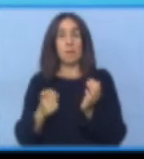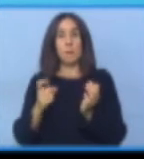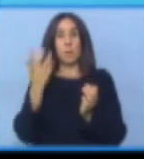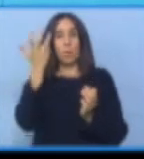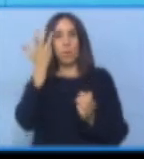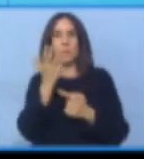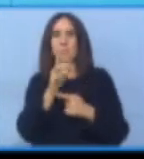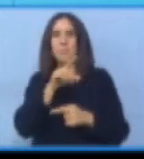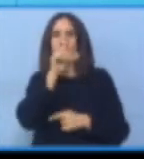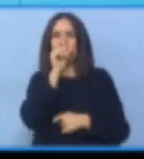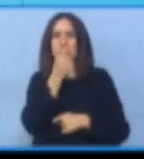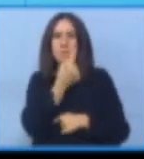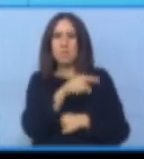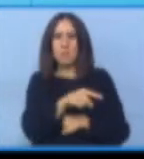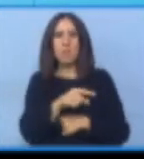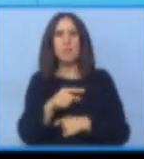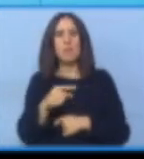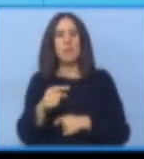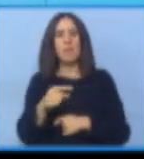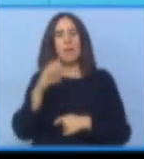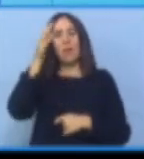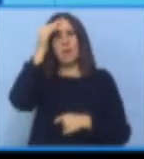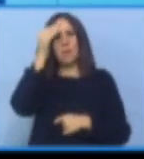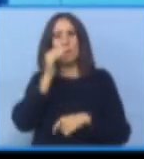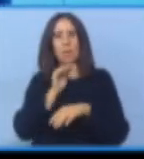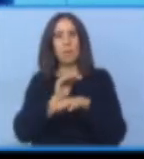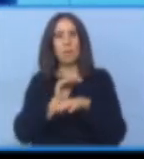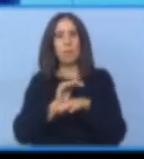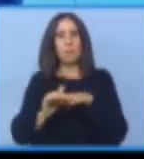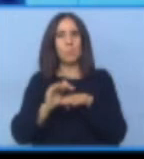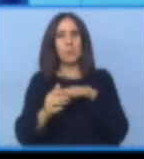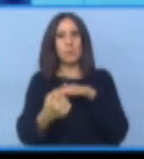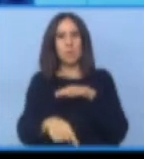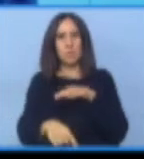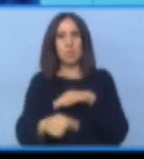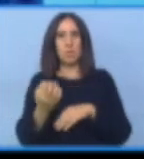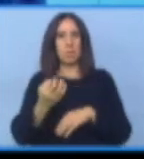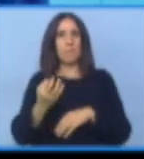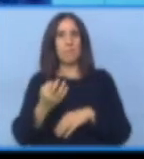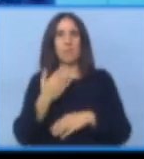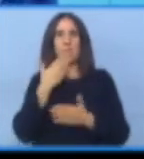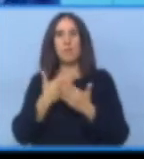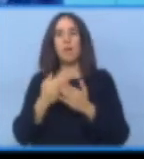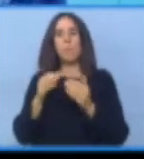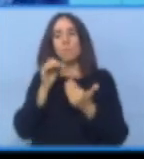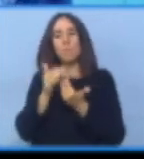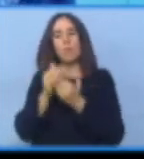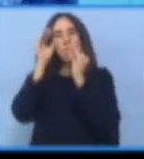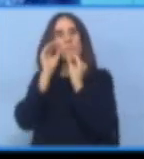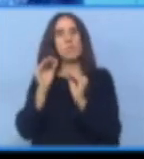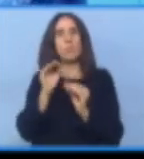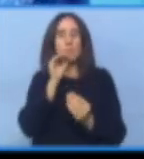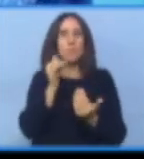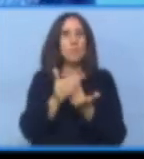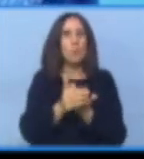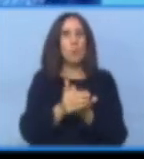haver pássaros e de haver os animais domésticos é também uma parte da educação para a morte, porque eles morrem, depois faz-se